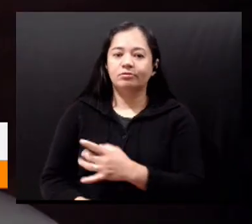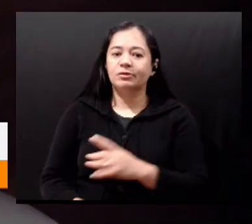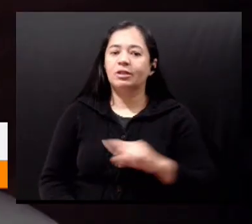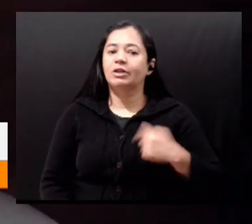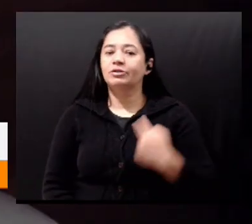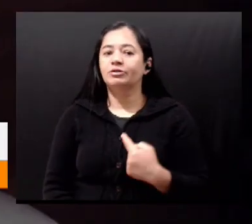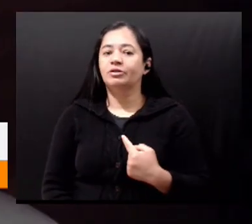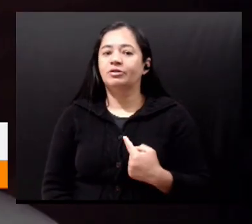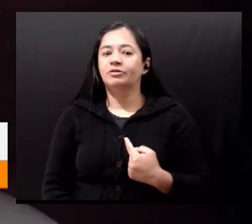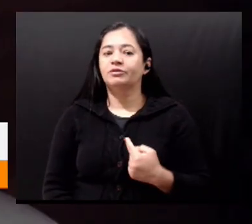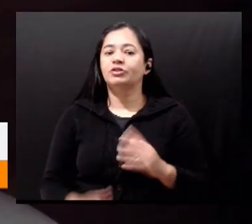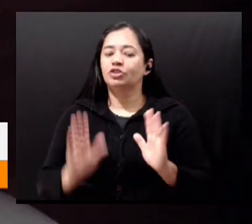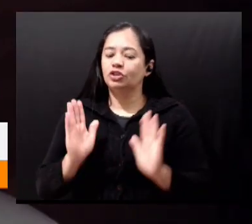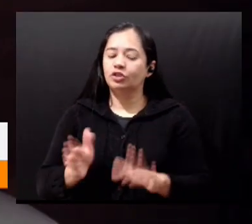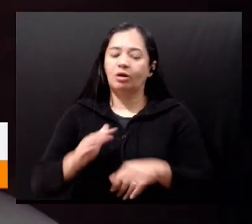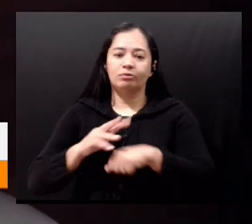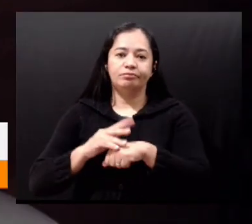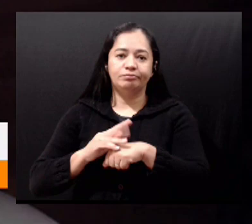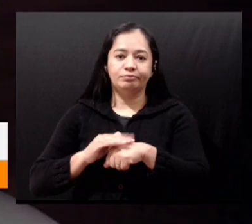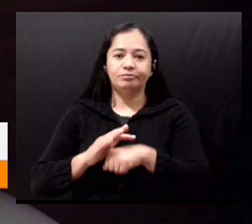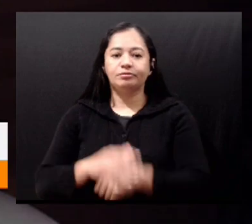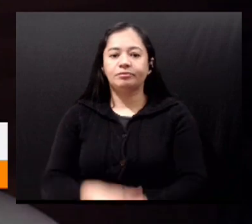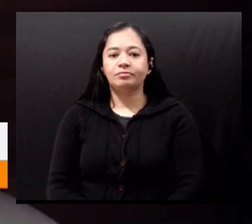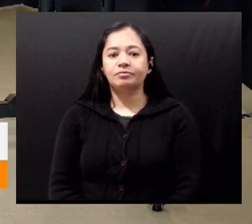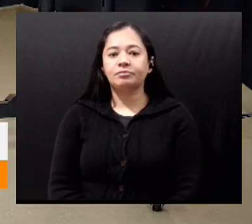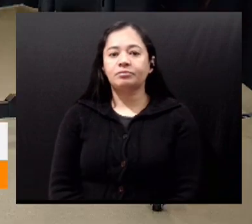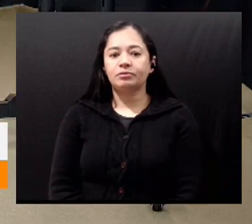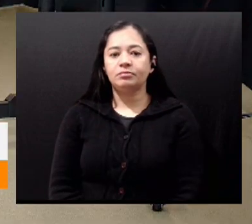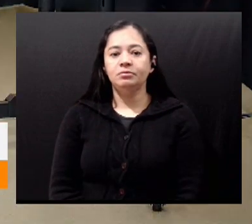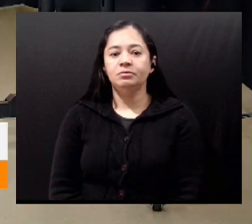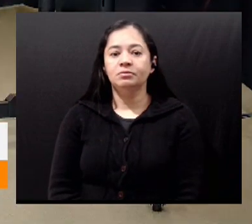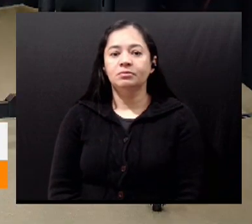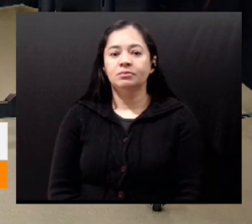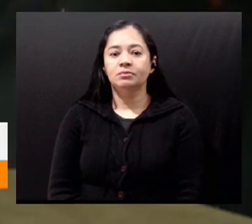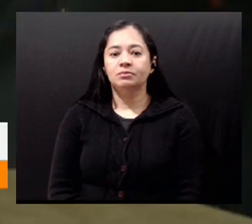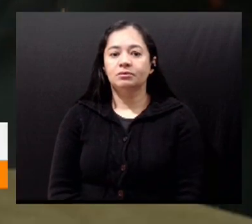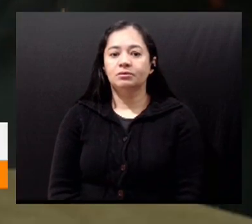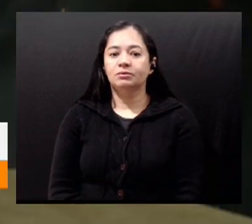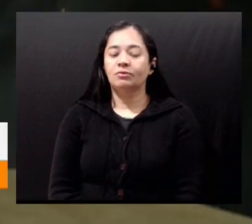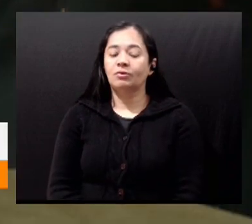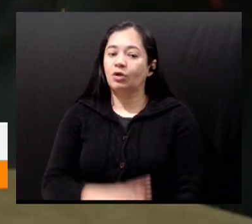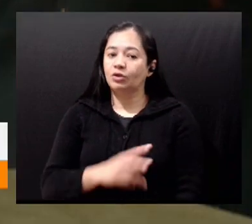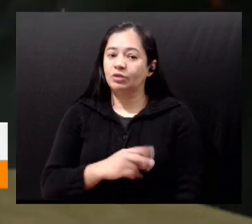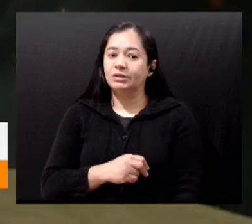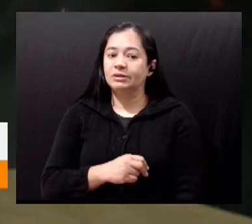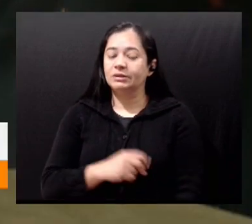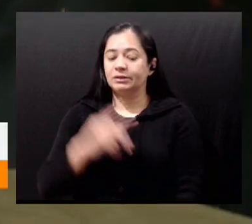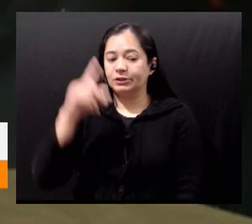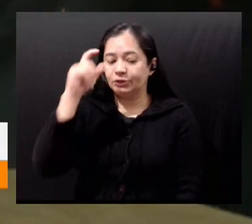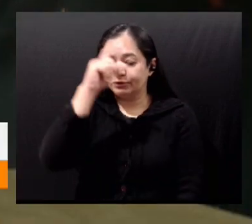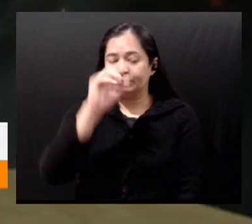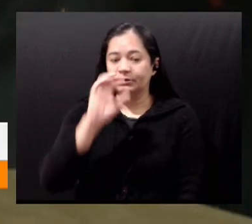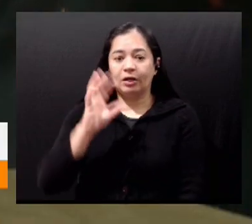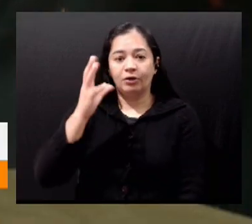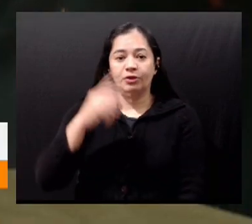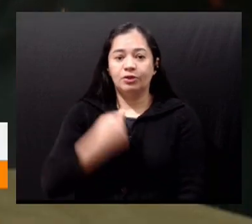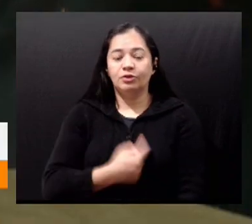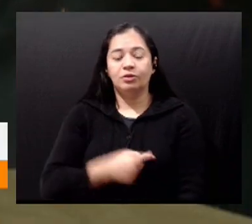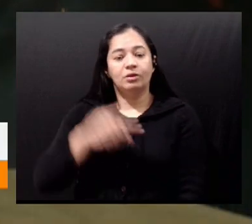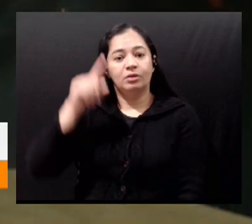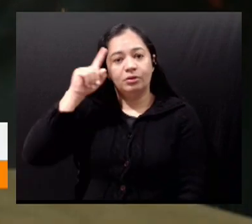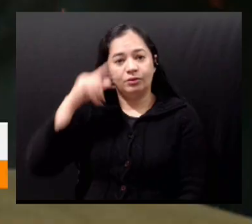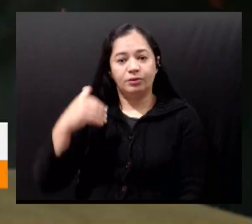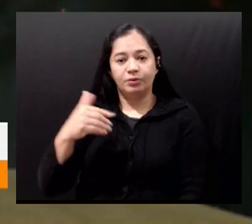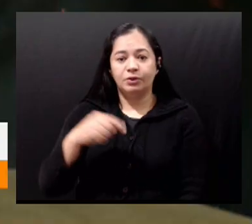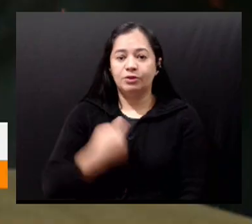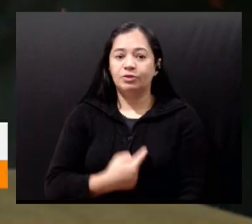patológico. Isso. Olha, gente, é uma questão bem delicada e que acontece, né, no nosso dia a dia. A gente precisa ficar atento e